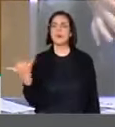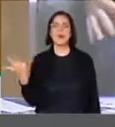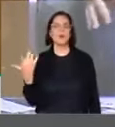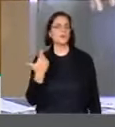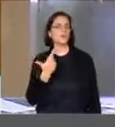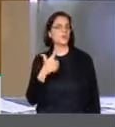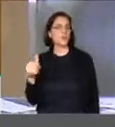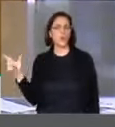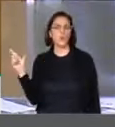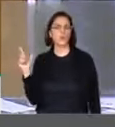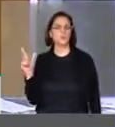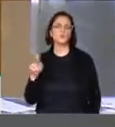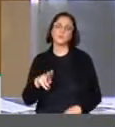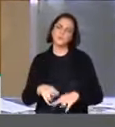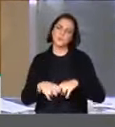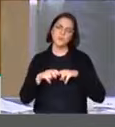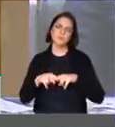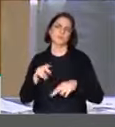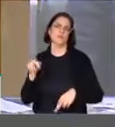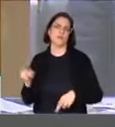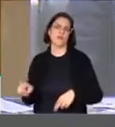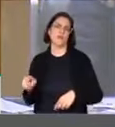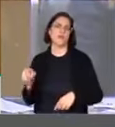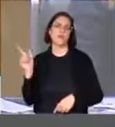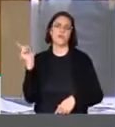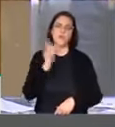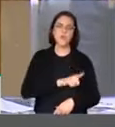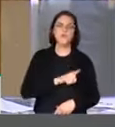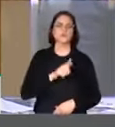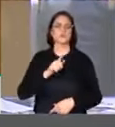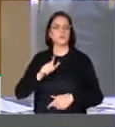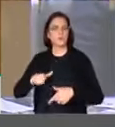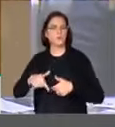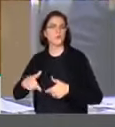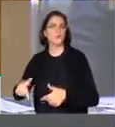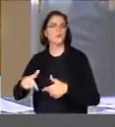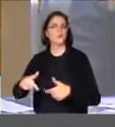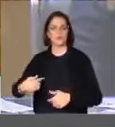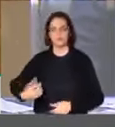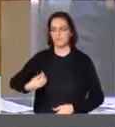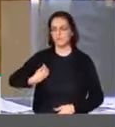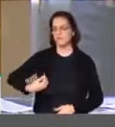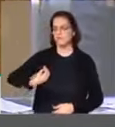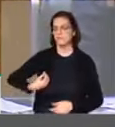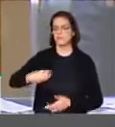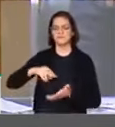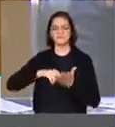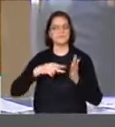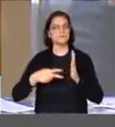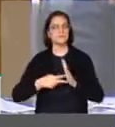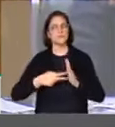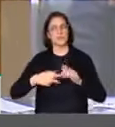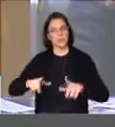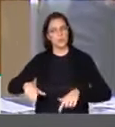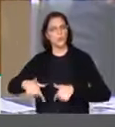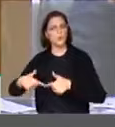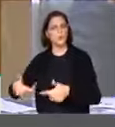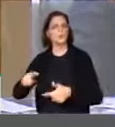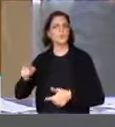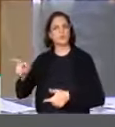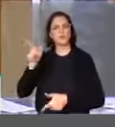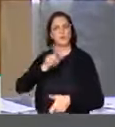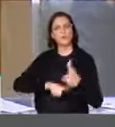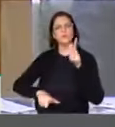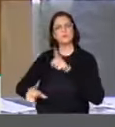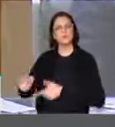tantas que conseguiram transformar as suas vidas em caminhos abertos para que nós possamos viver uma